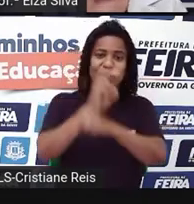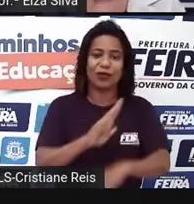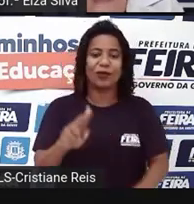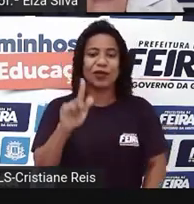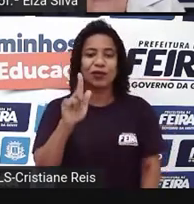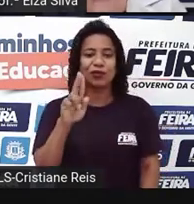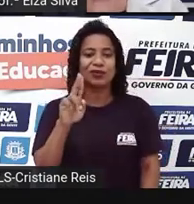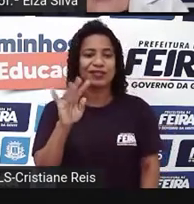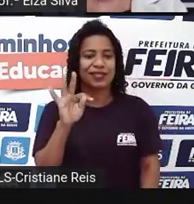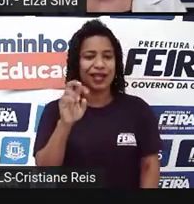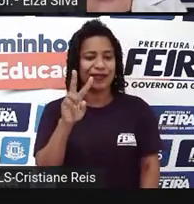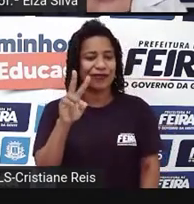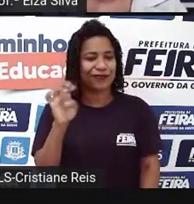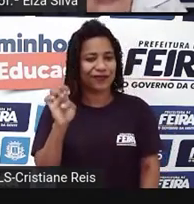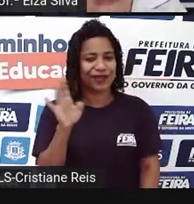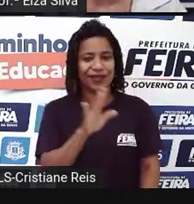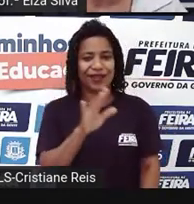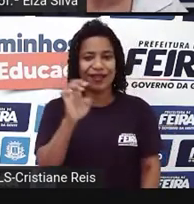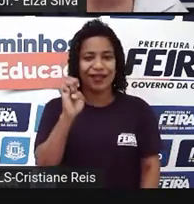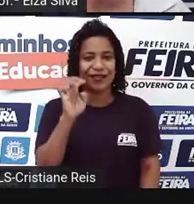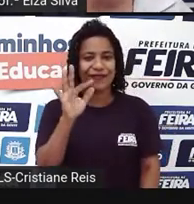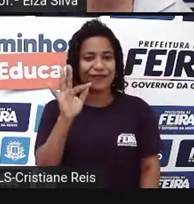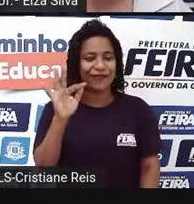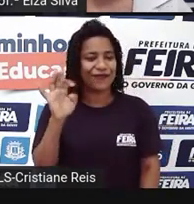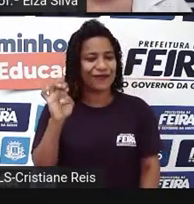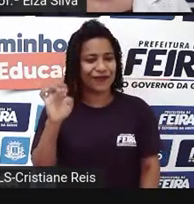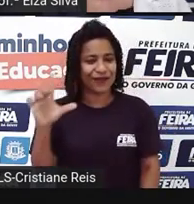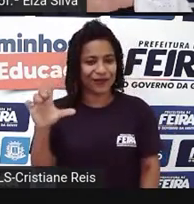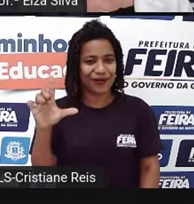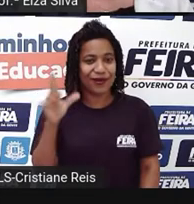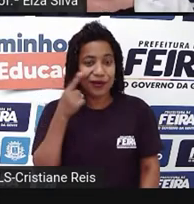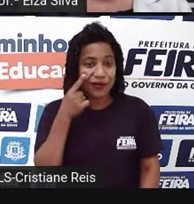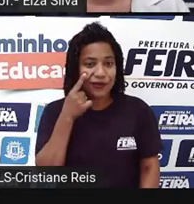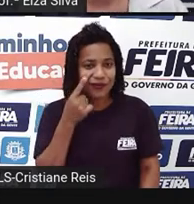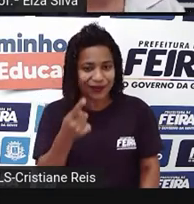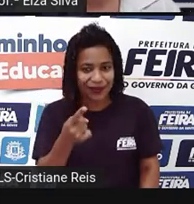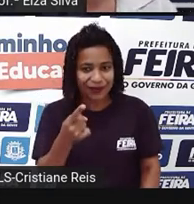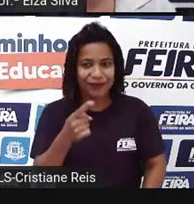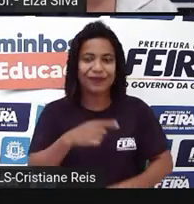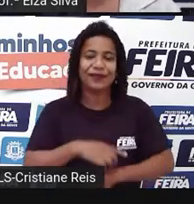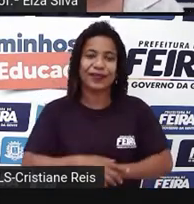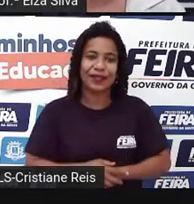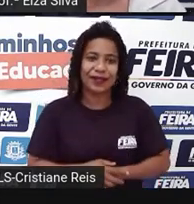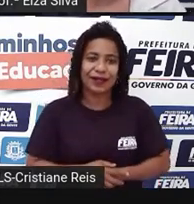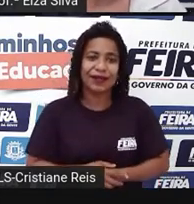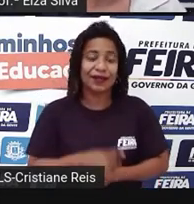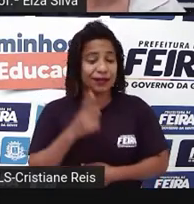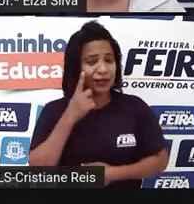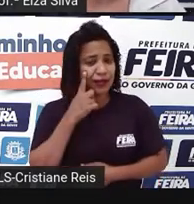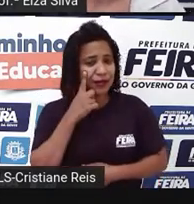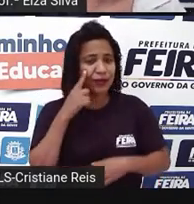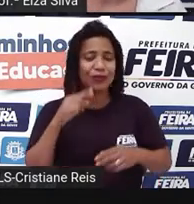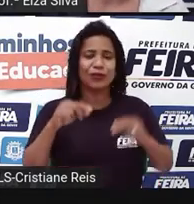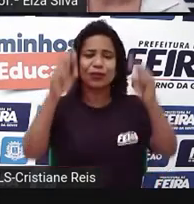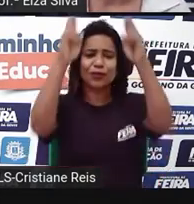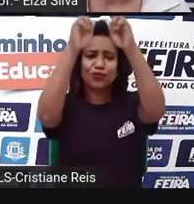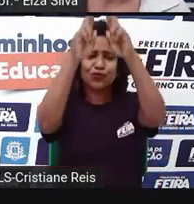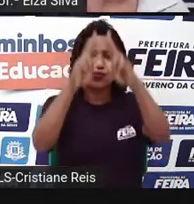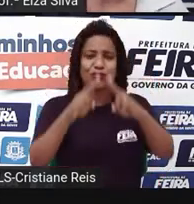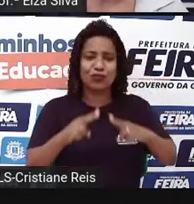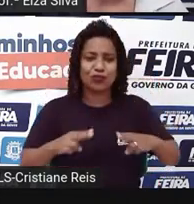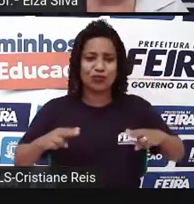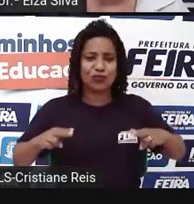Mas o que é que a gente pode falar um pouco mais sobre a Torre Eiffel? para somar o nosso repertório